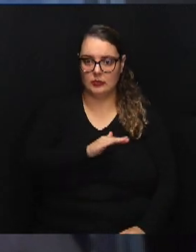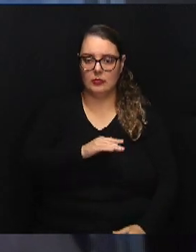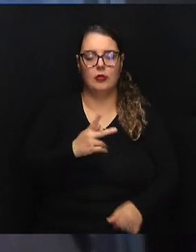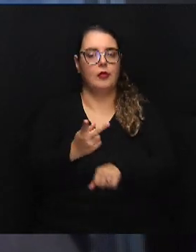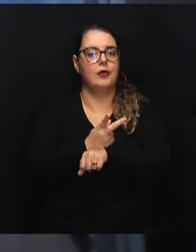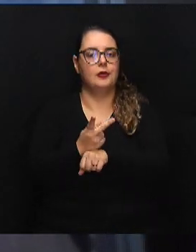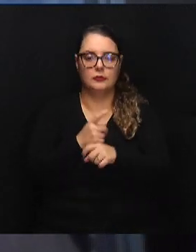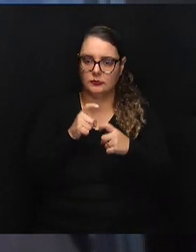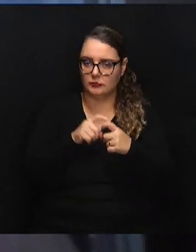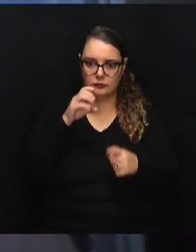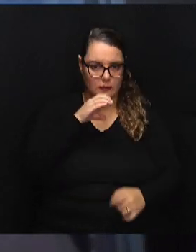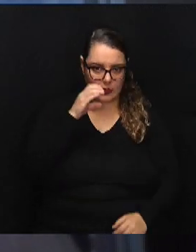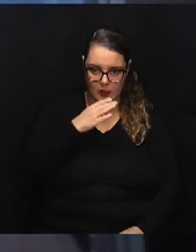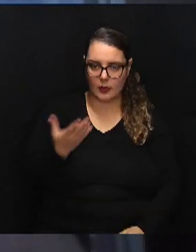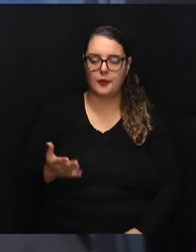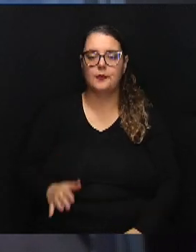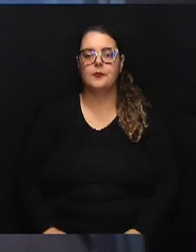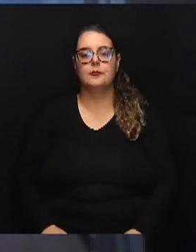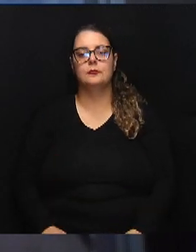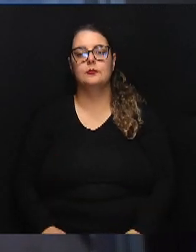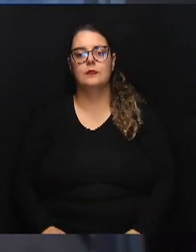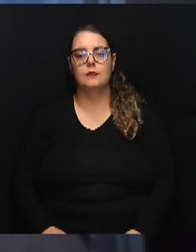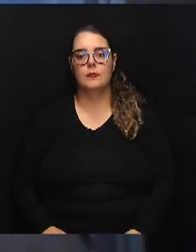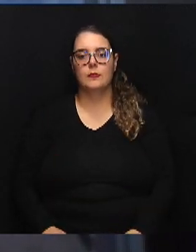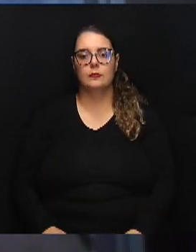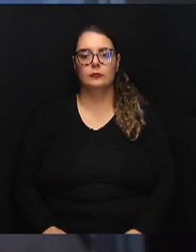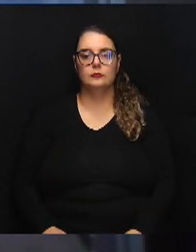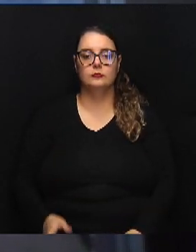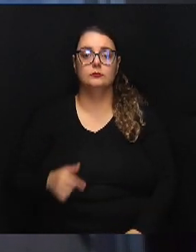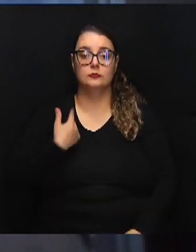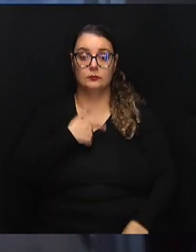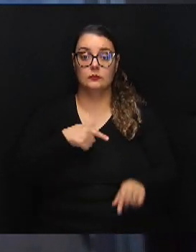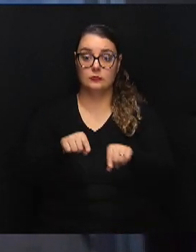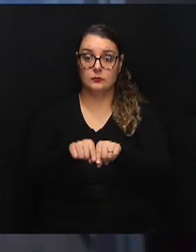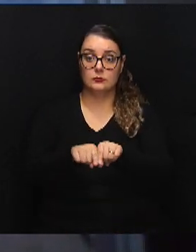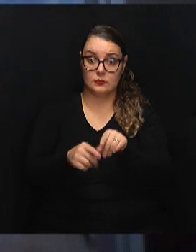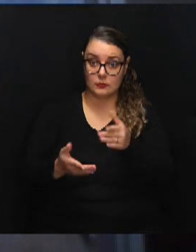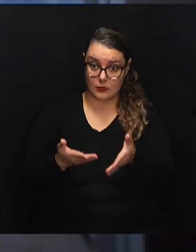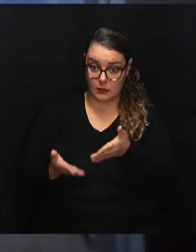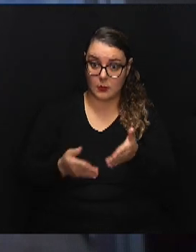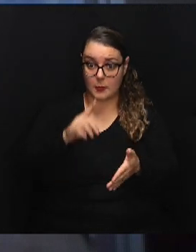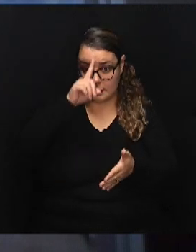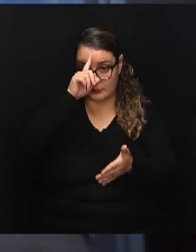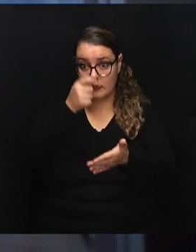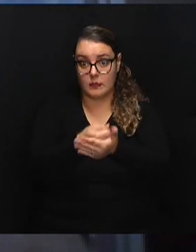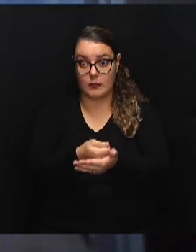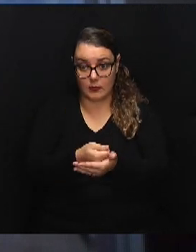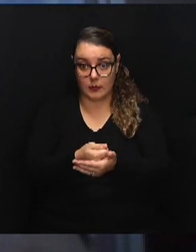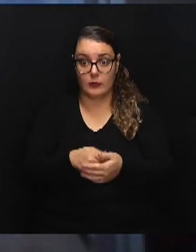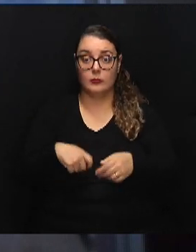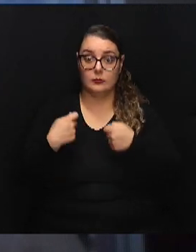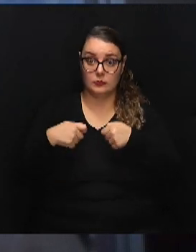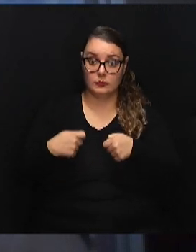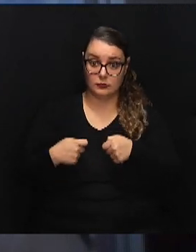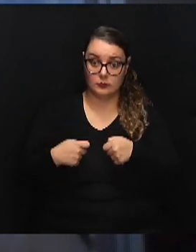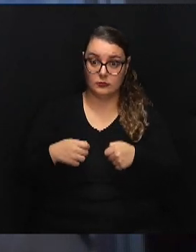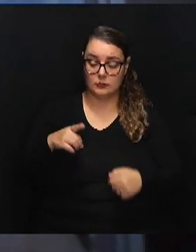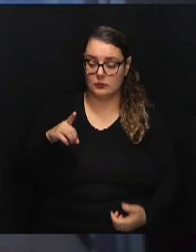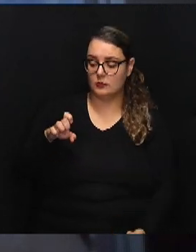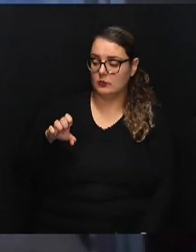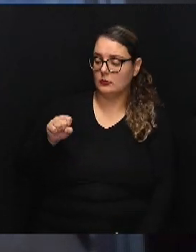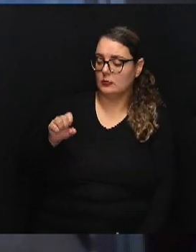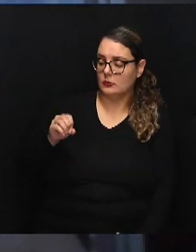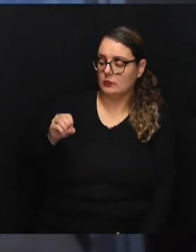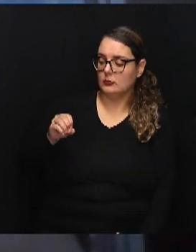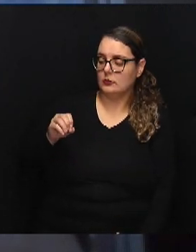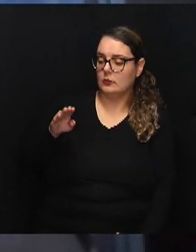atendimento médico imediatamente, tá? A gente também, o tratamento definitivo, ele precisa de desobstrução desse vaso,